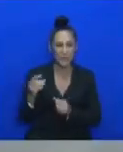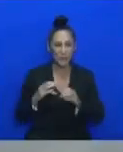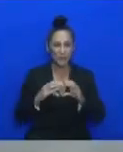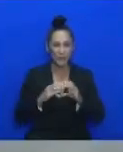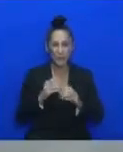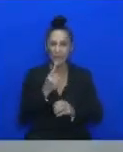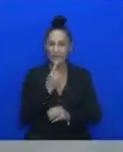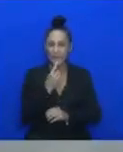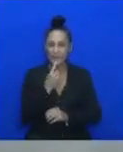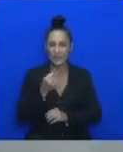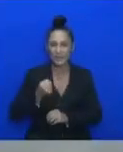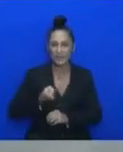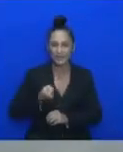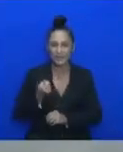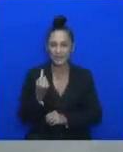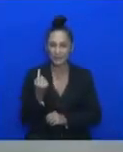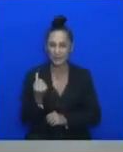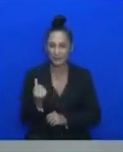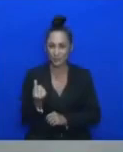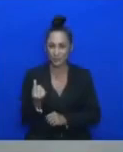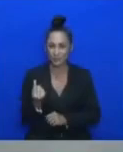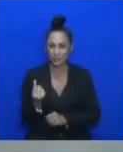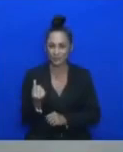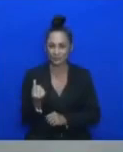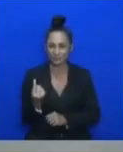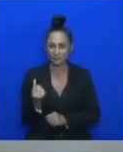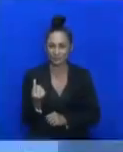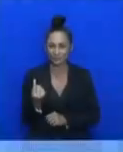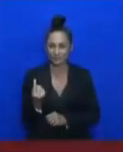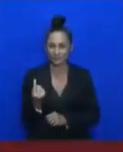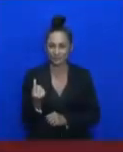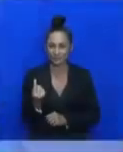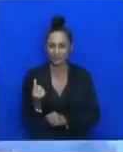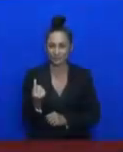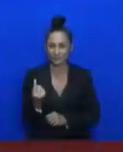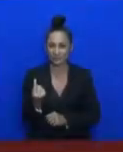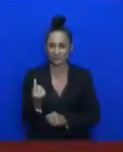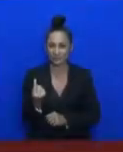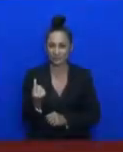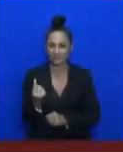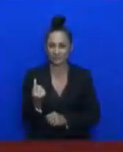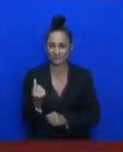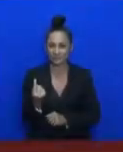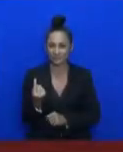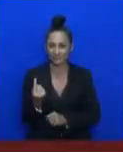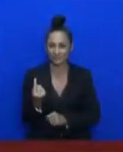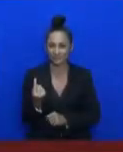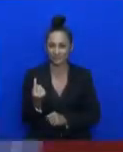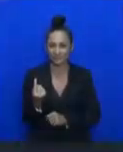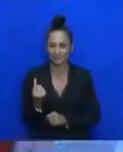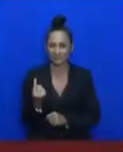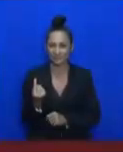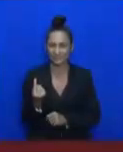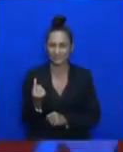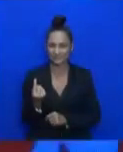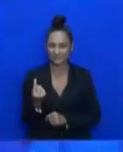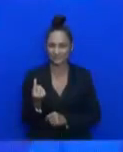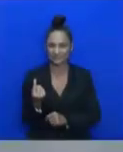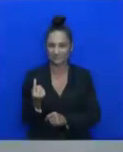Bola vermelha número 1. Nossa garota da sorte, a Beth, mostrando aí no detalhe, você conferindo.